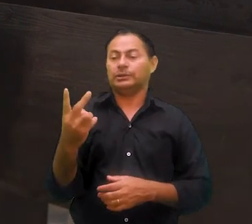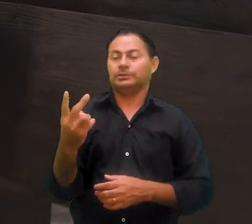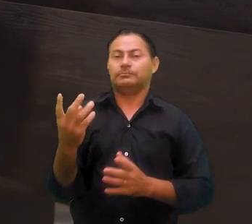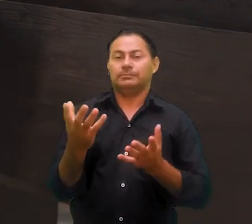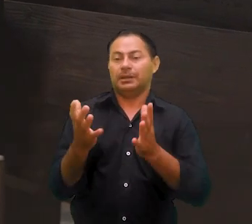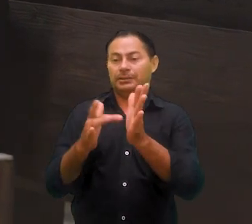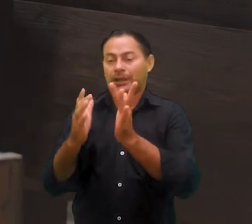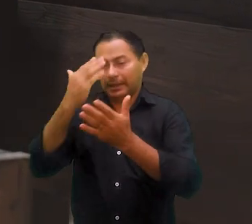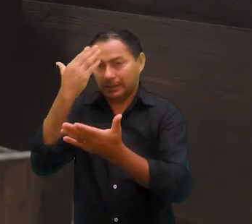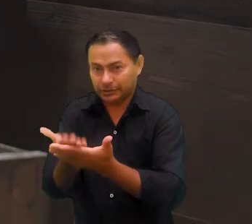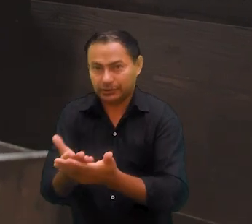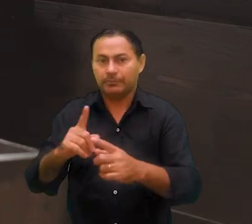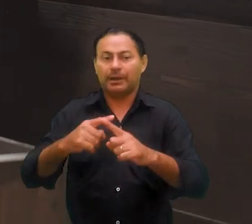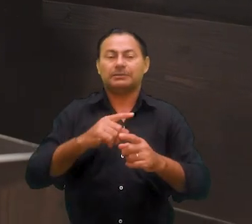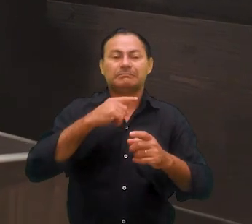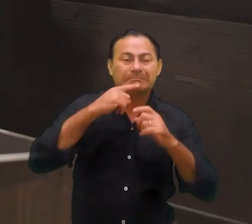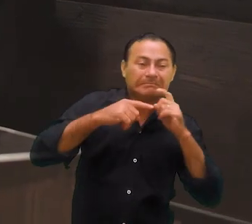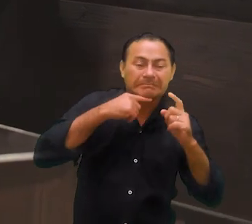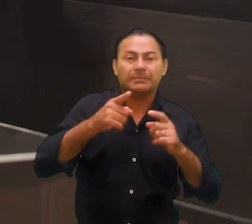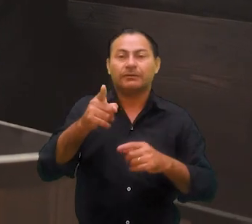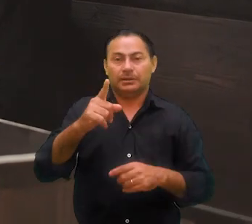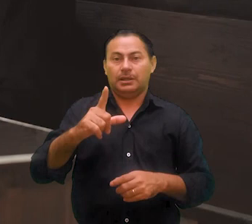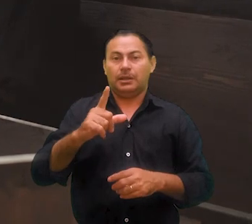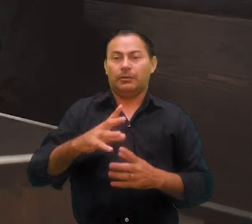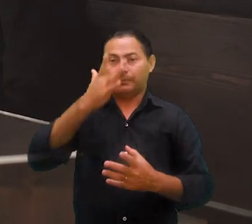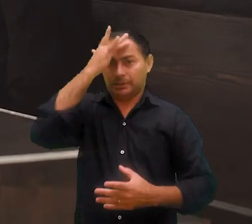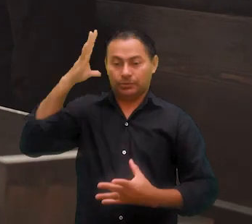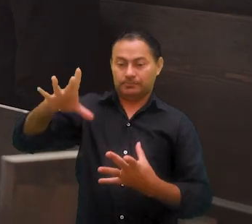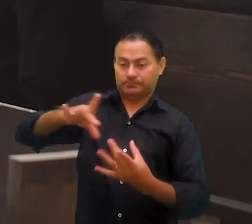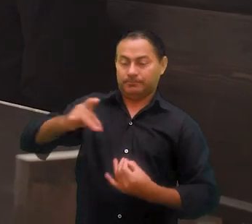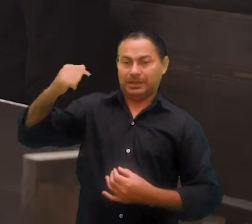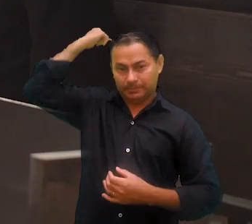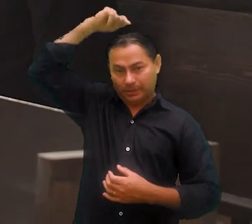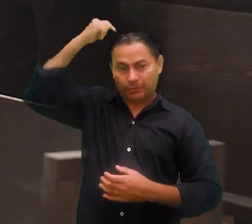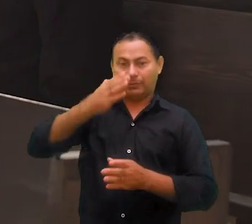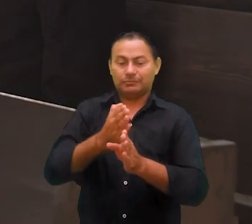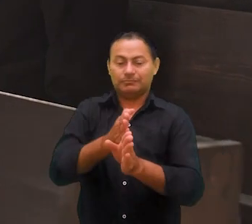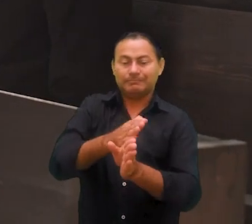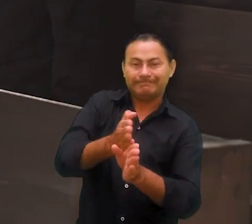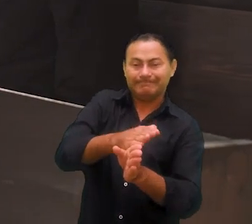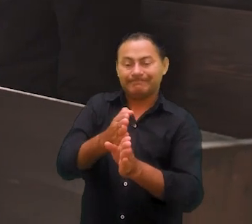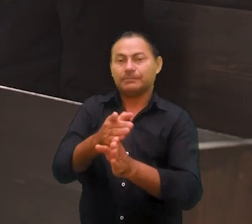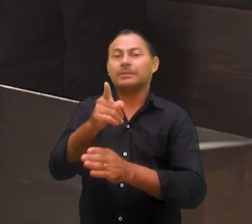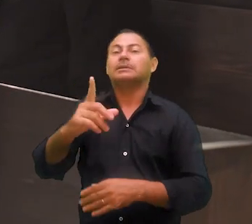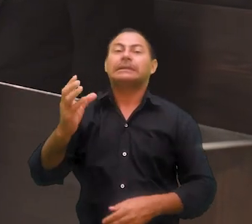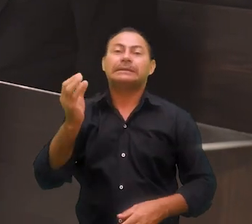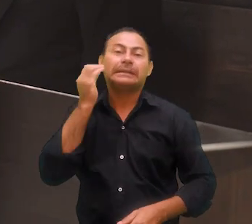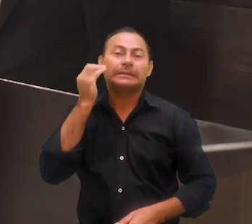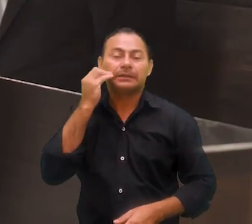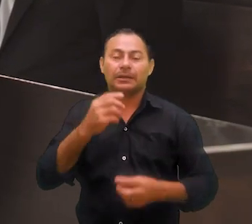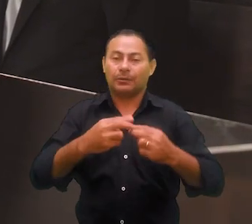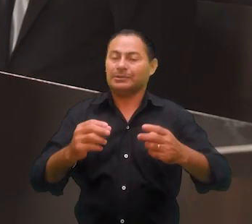melhor dos dois mundos, se você crê, mas duvida, se você é um espiritual esquizofrênico, então você